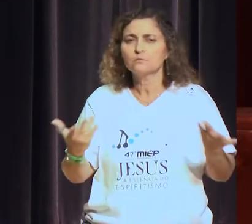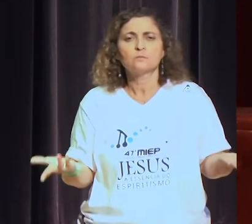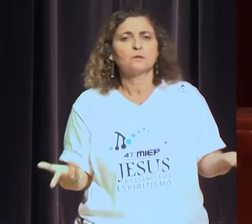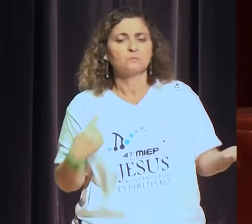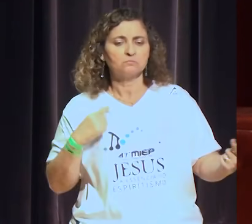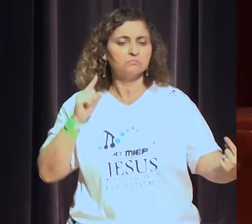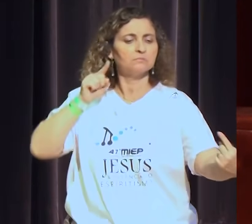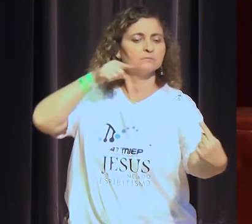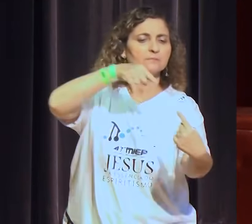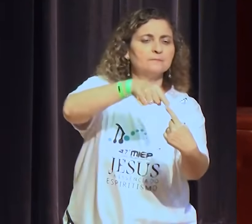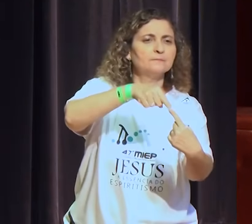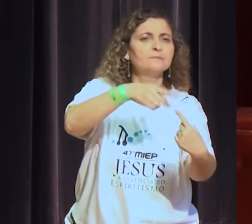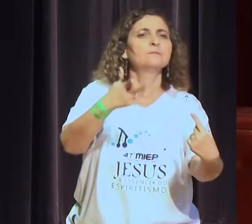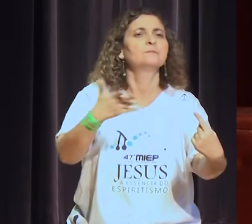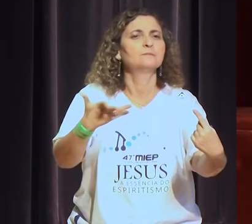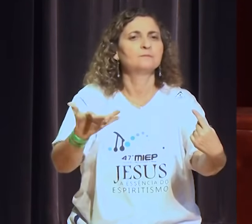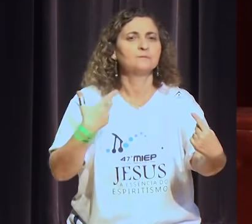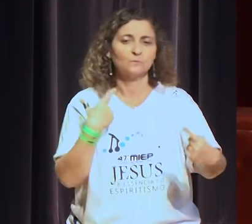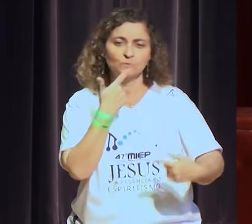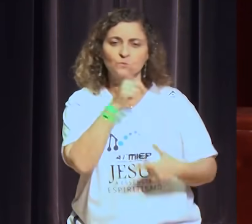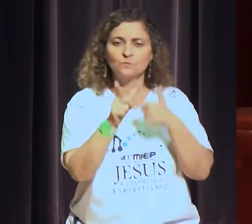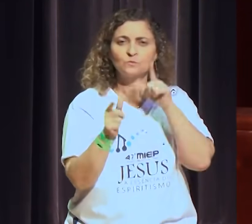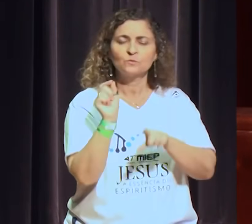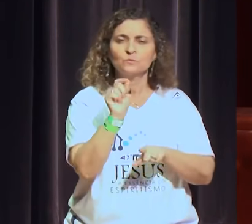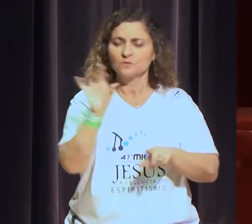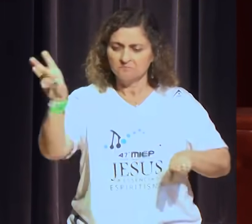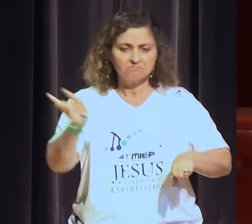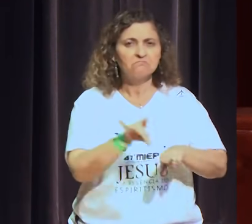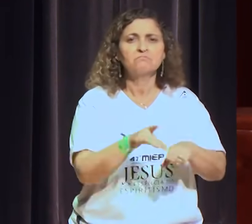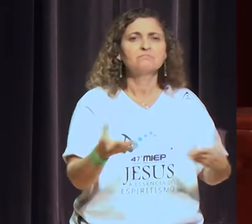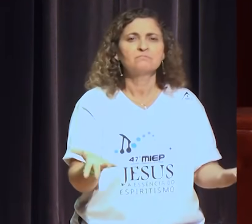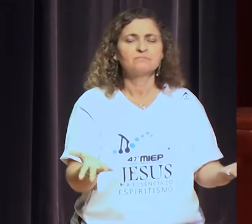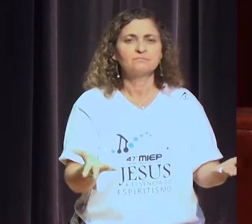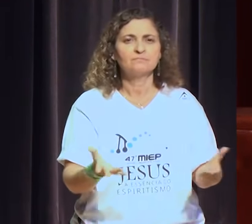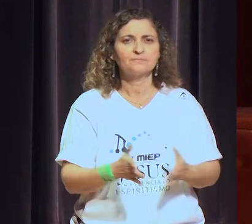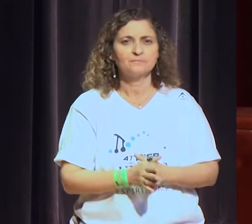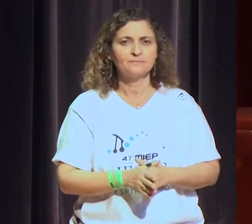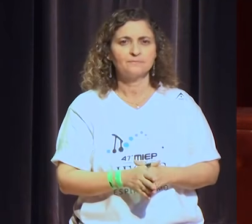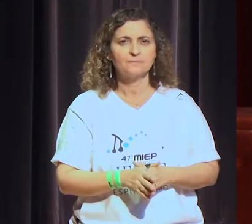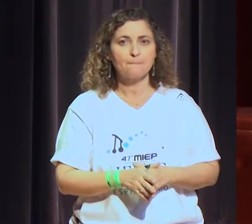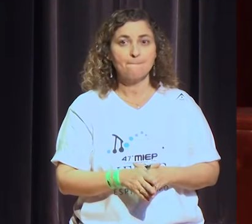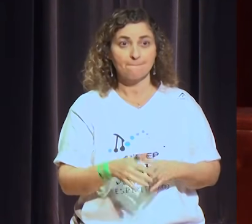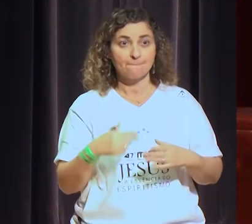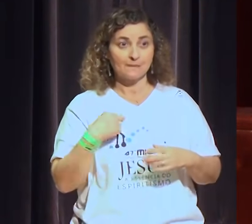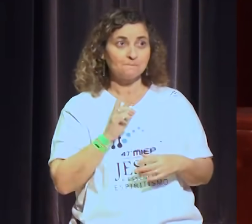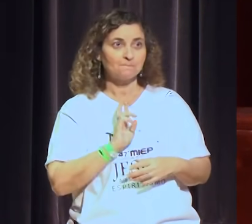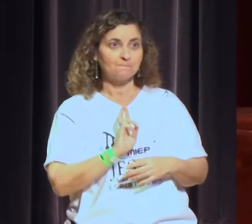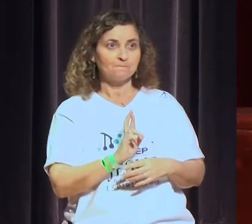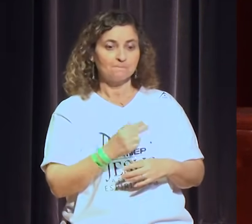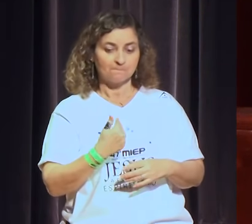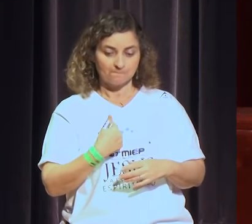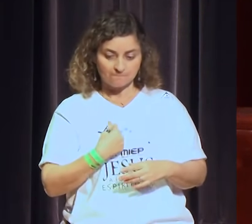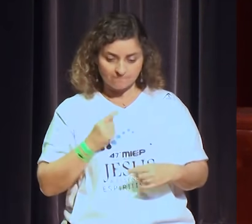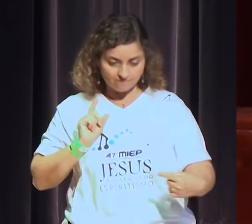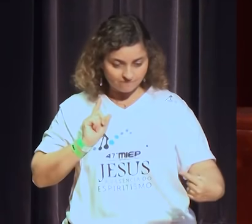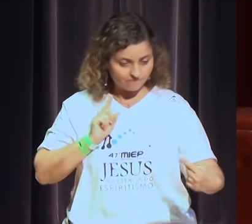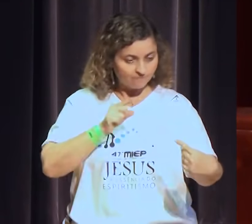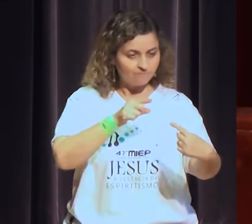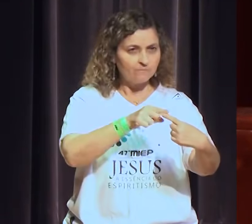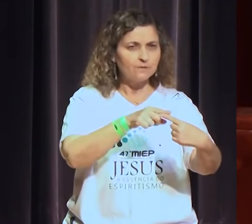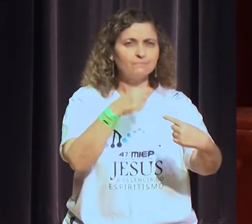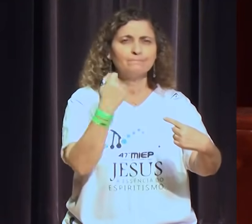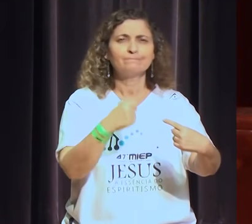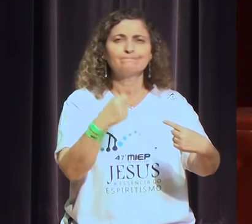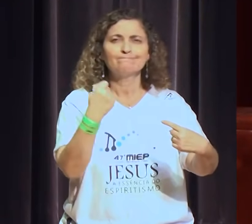E qual que é o plano aí? Qual que é o propósito? Né? Qual que é o propósito dessa sua ida?